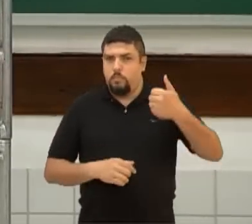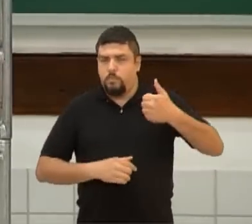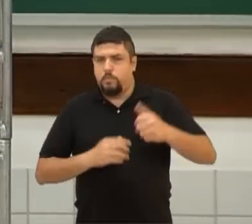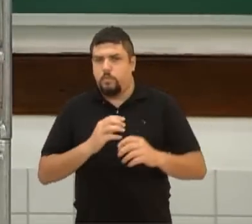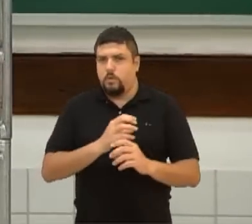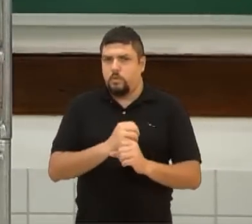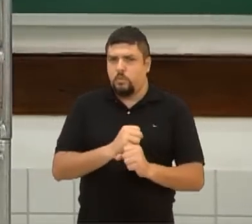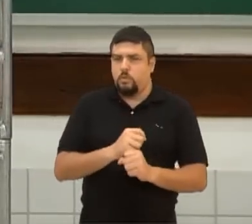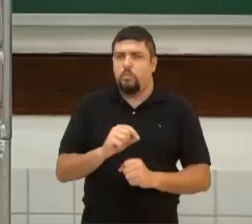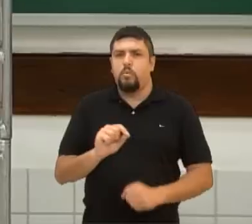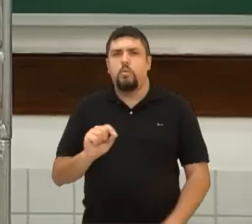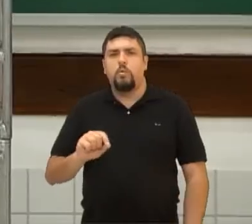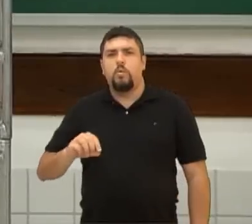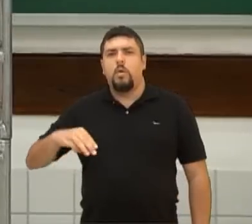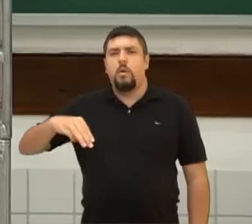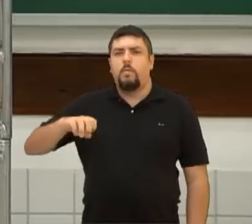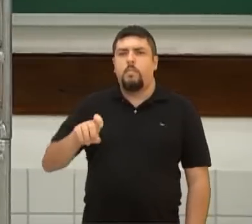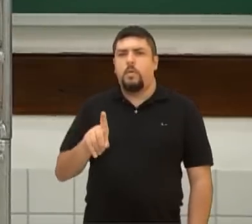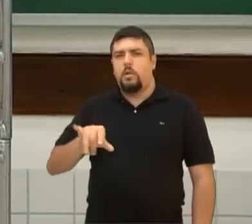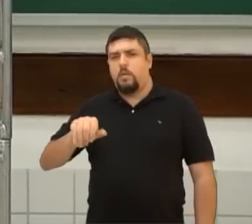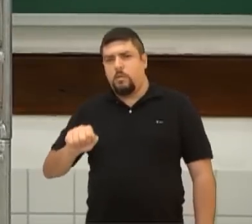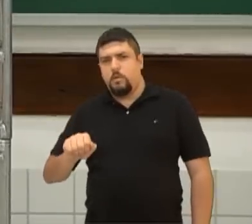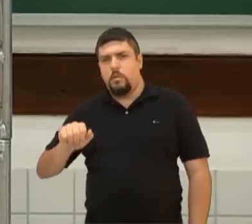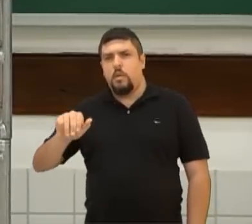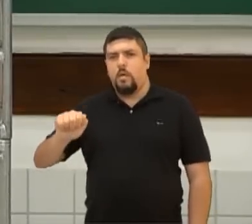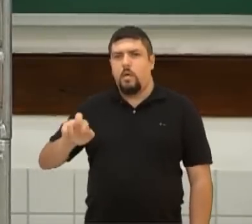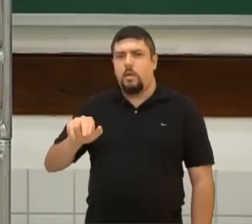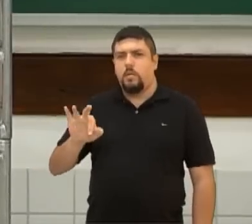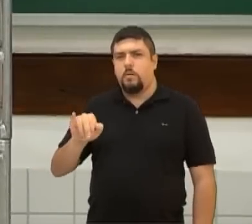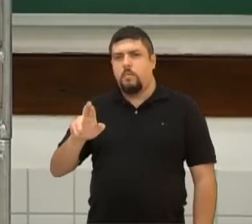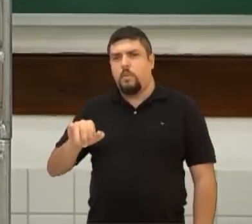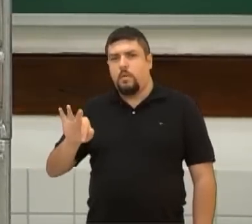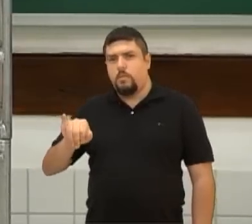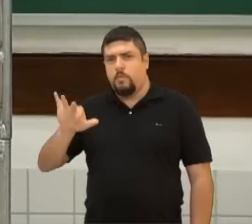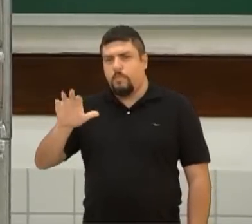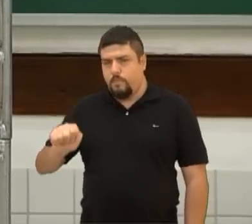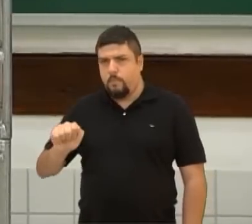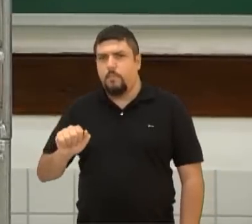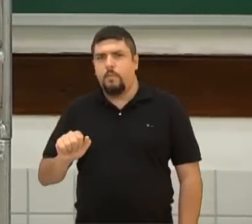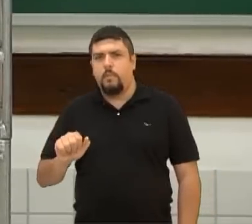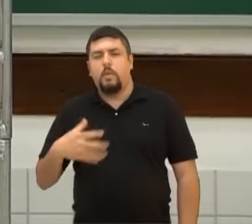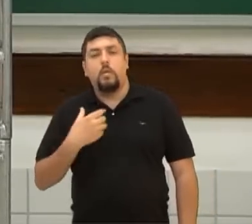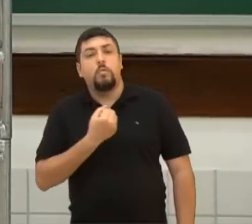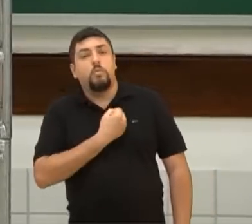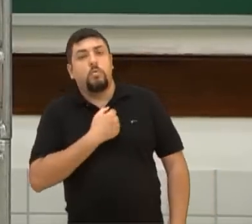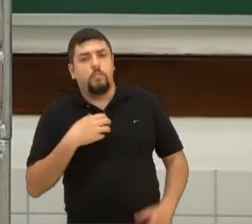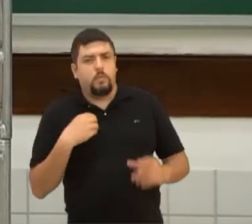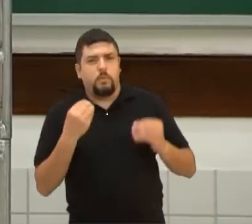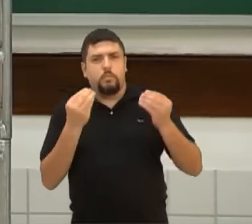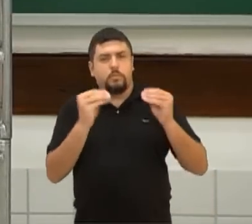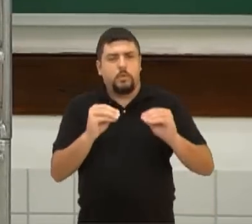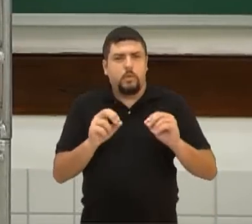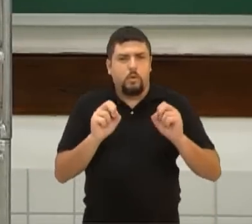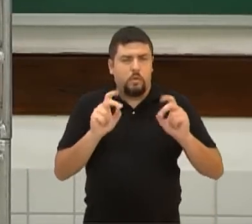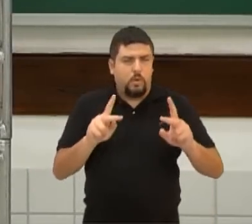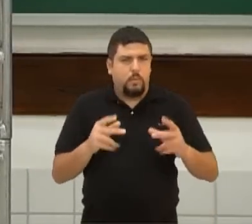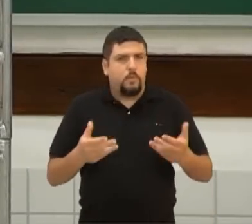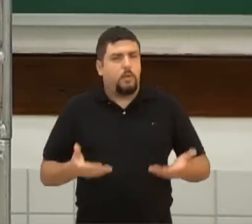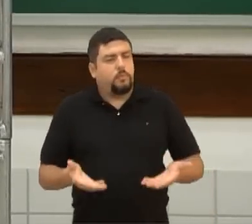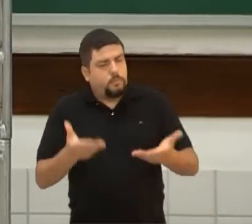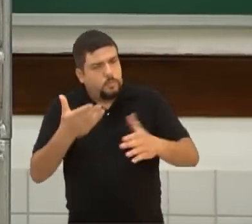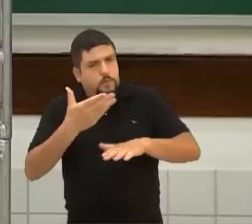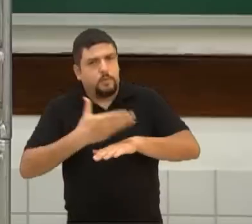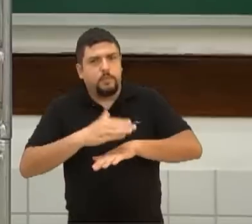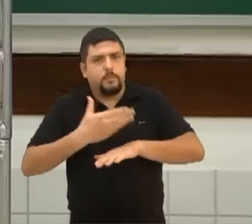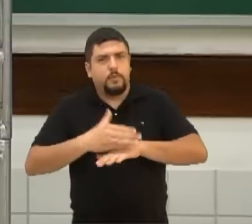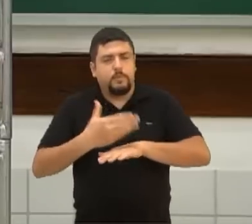nós chamamos média aritmética, um número para representar essa informação numérica que a gente tem ali, ok? Vai lá,